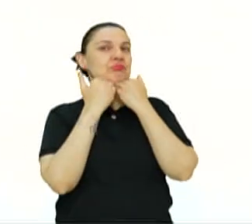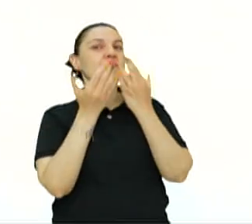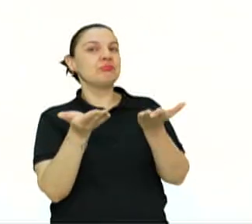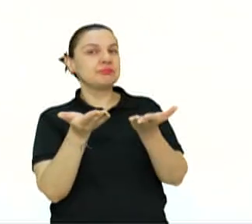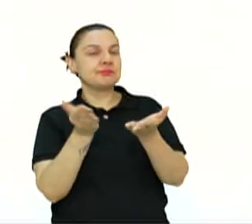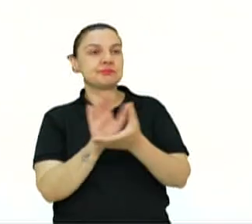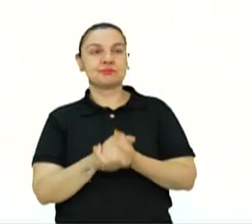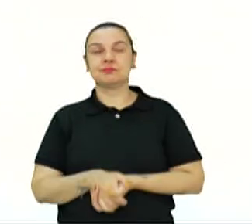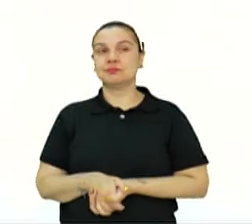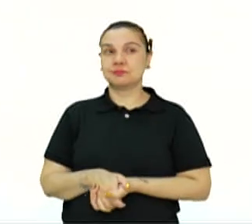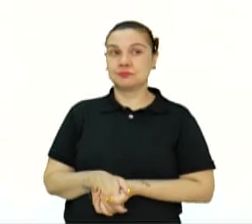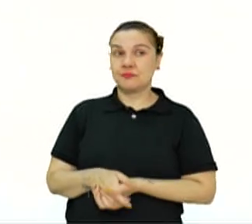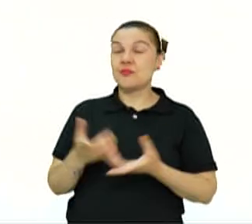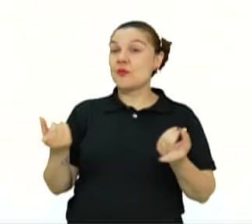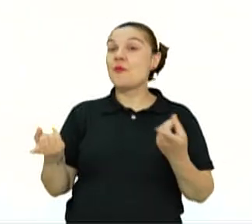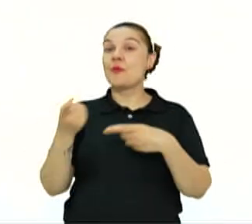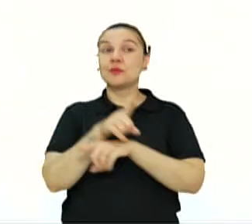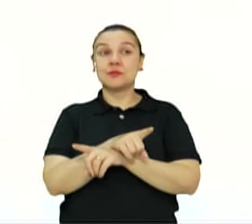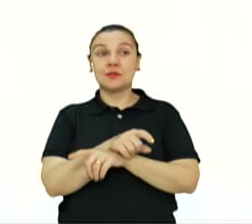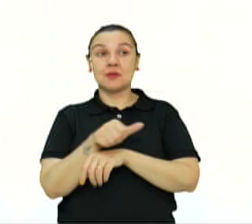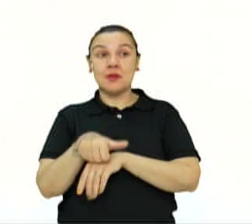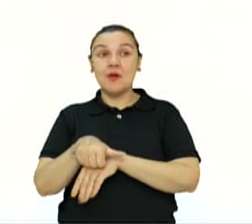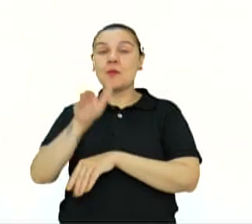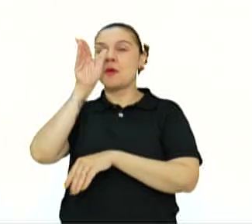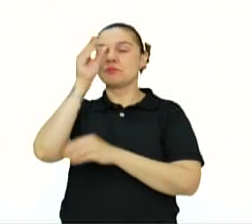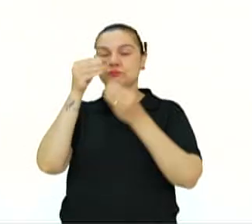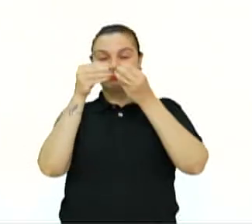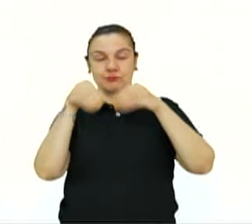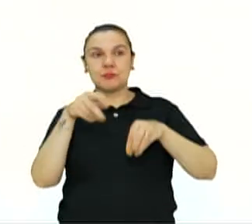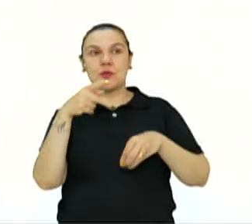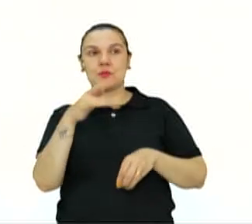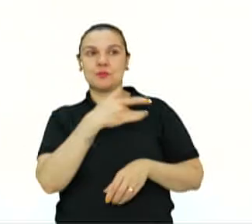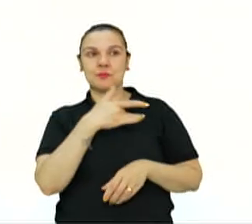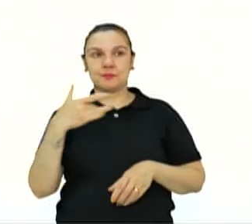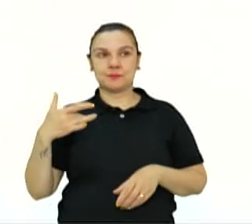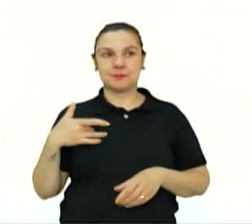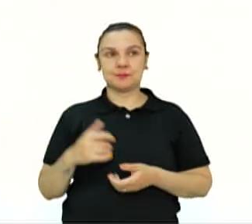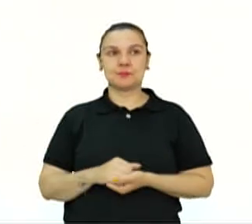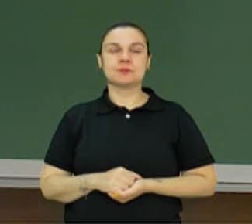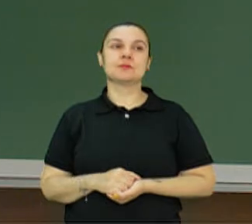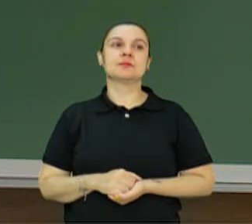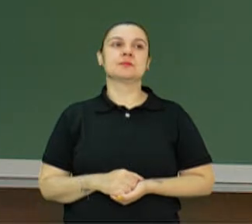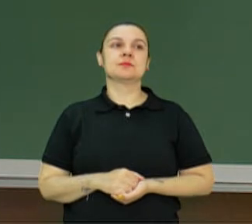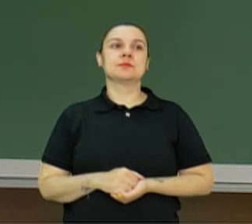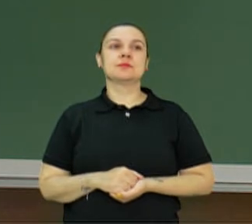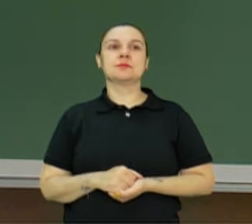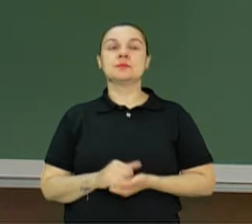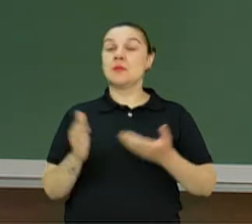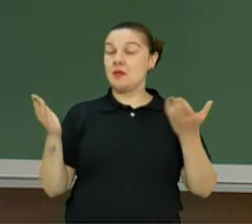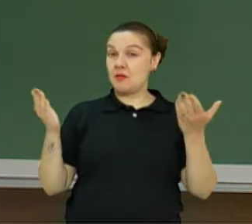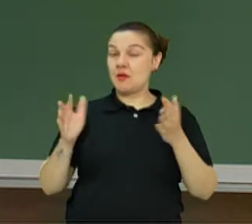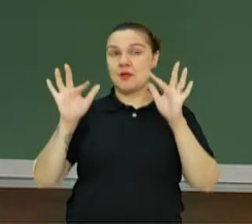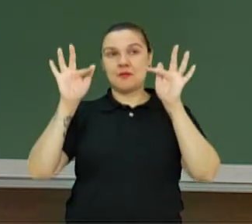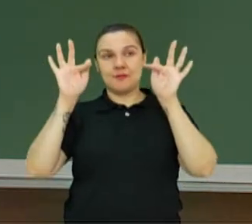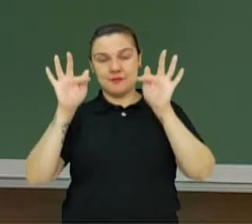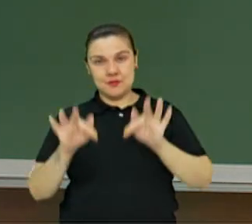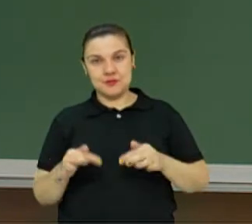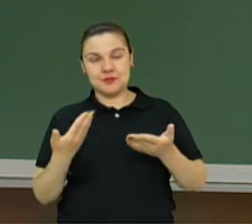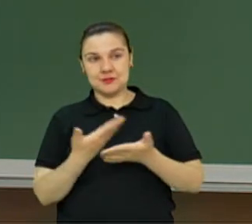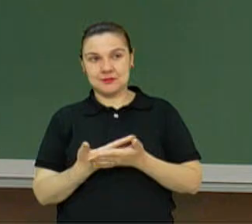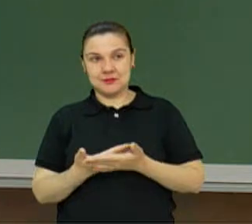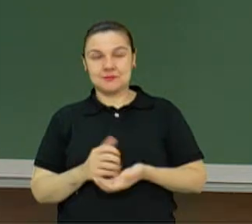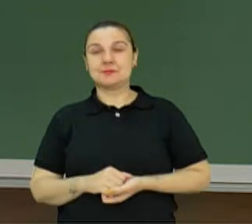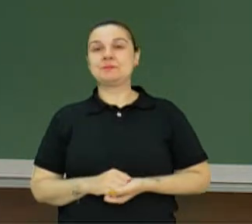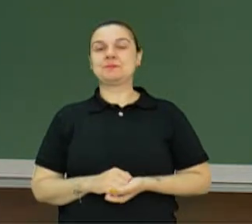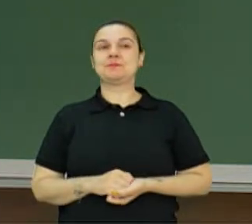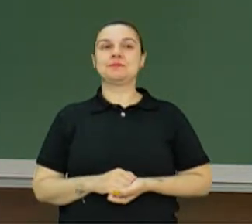não vai fazer efeito, pelo contrário, vai trazer prejuízos para a saúde dela, né? E aí, estamos